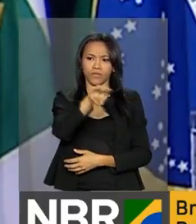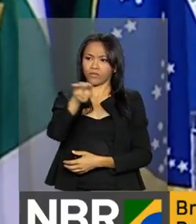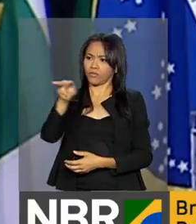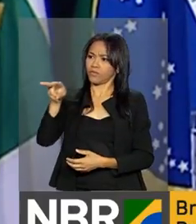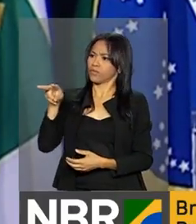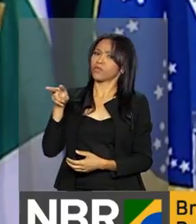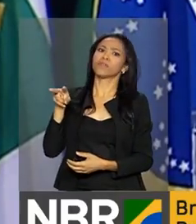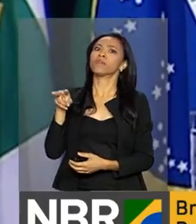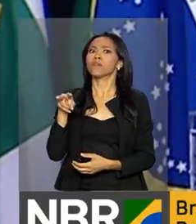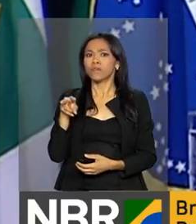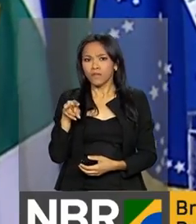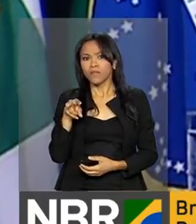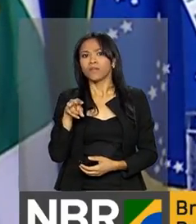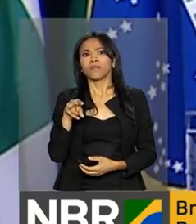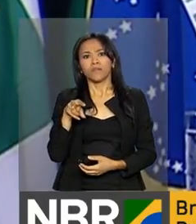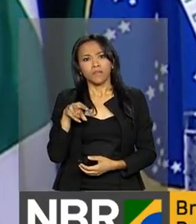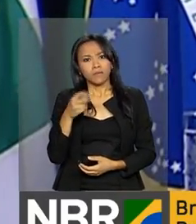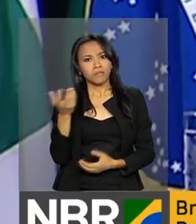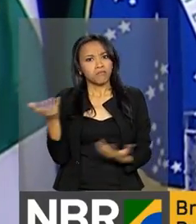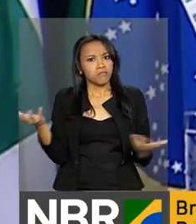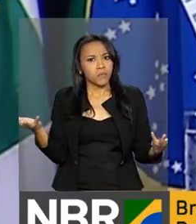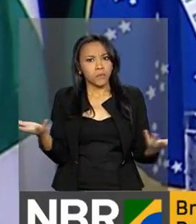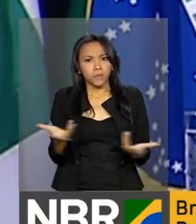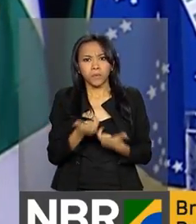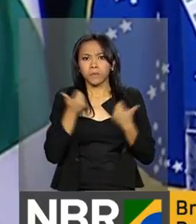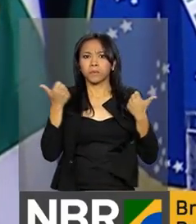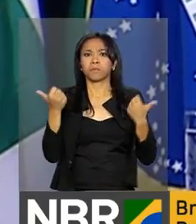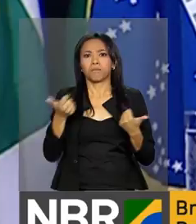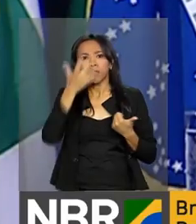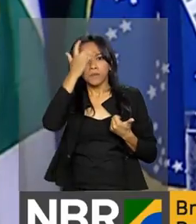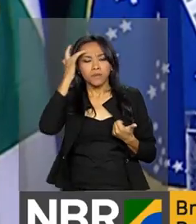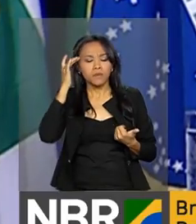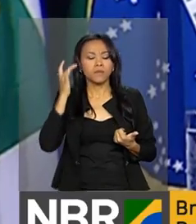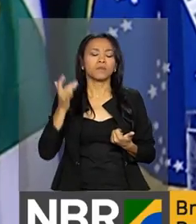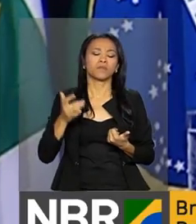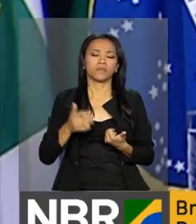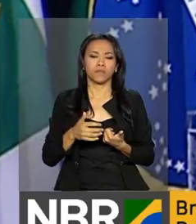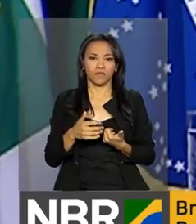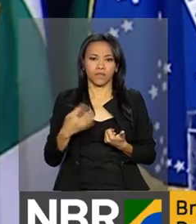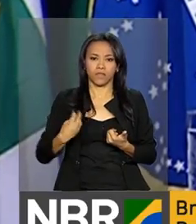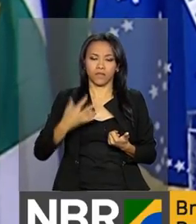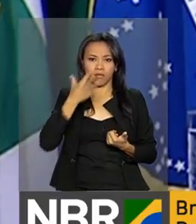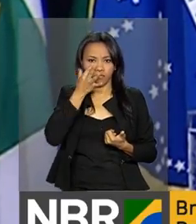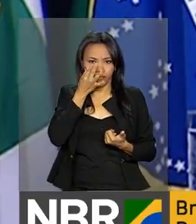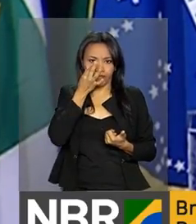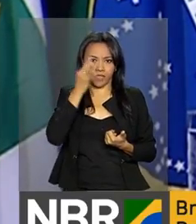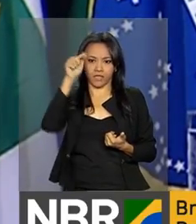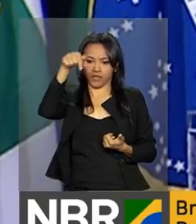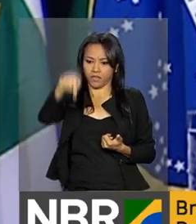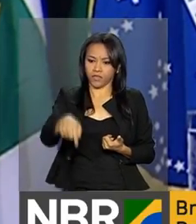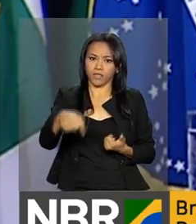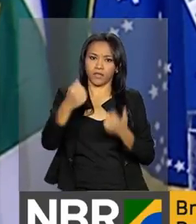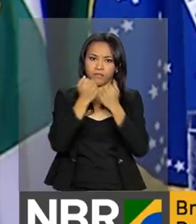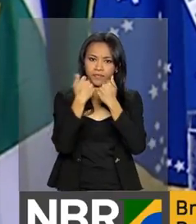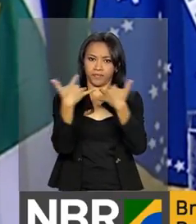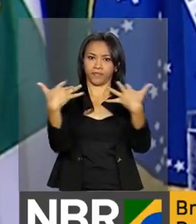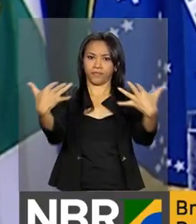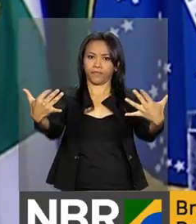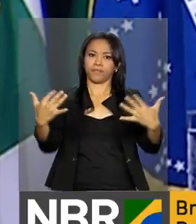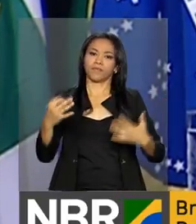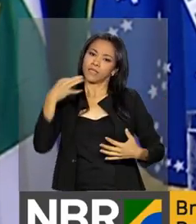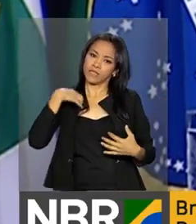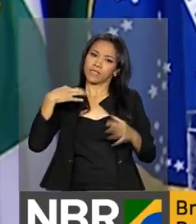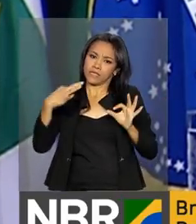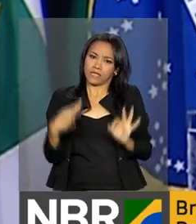quantitativo e qualitativo extraordinário daqueles que estão neste neste plenário certa e seguramente